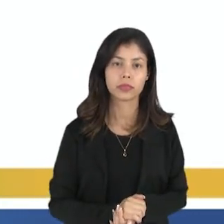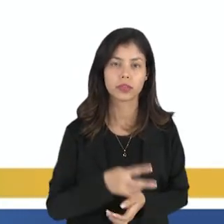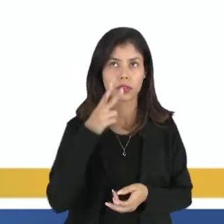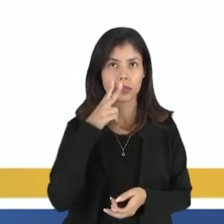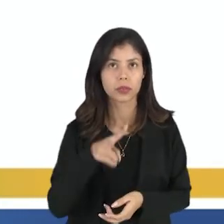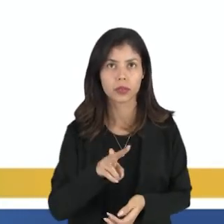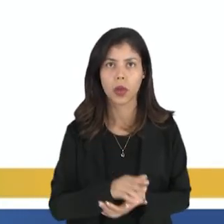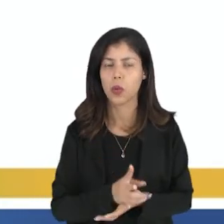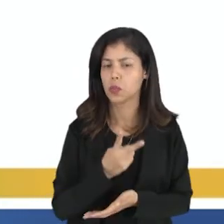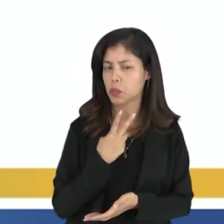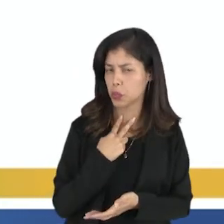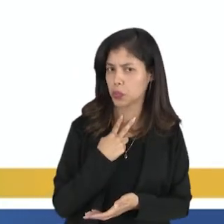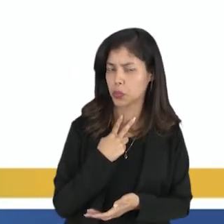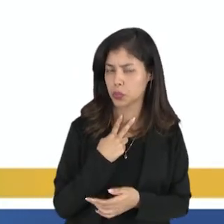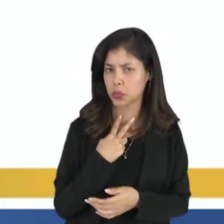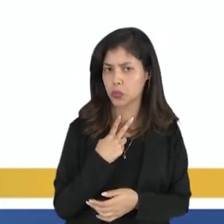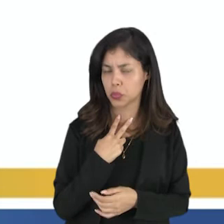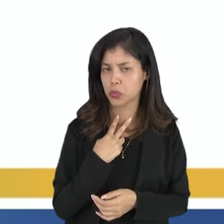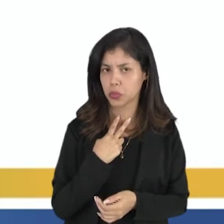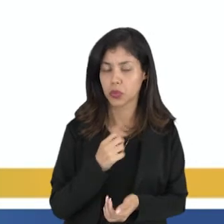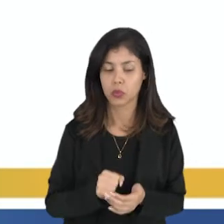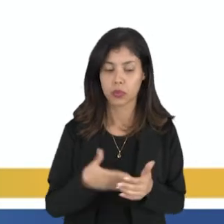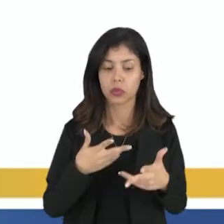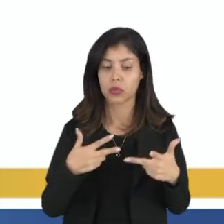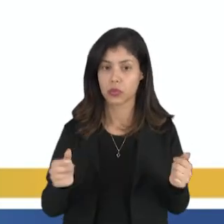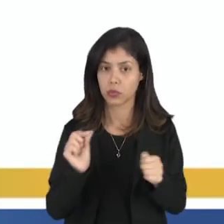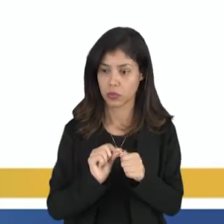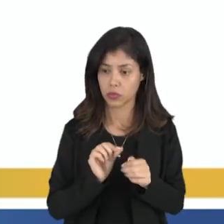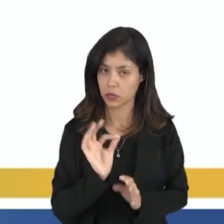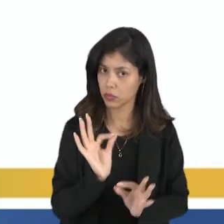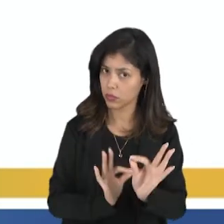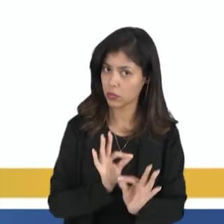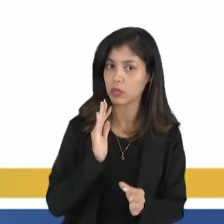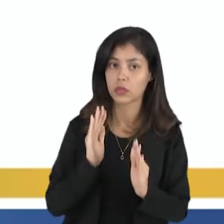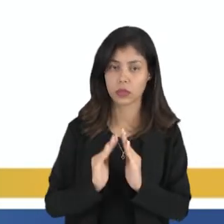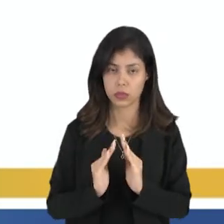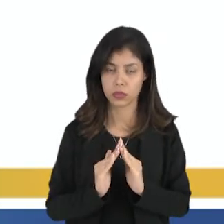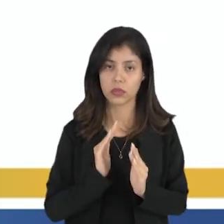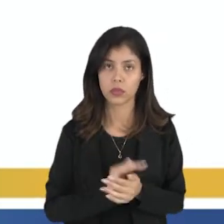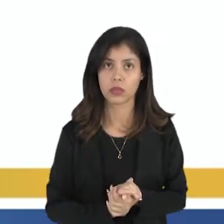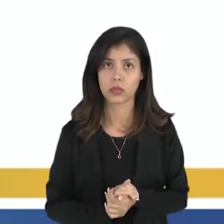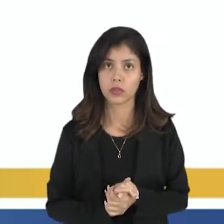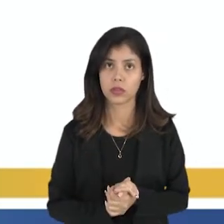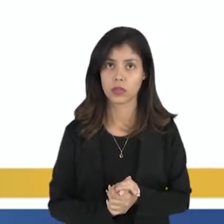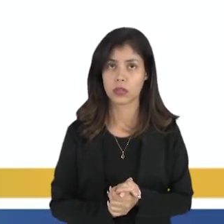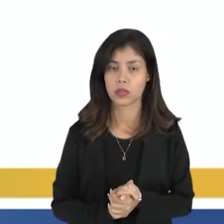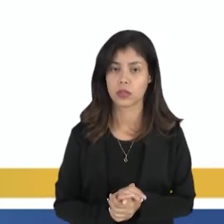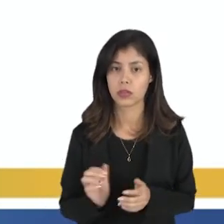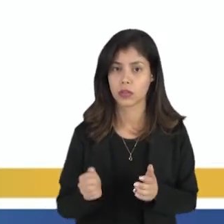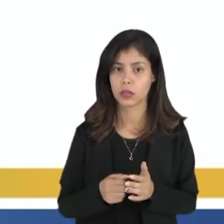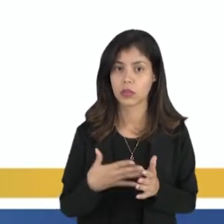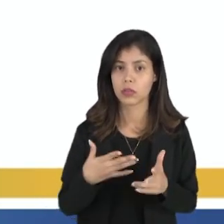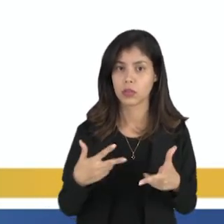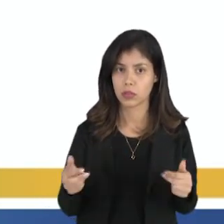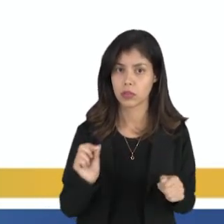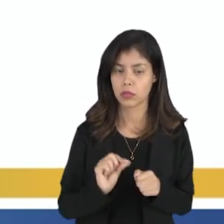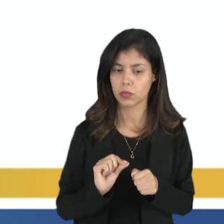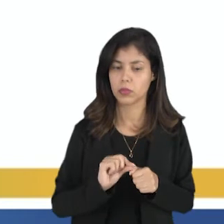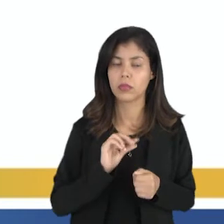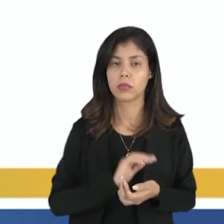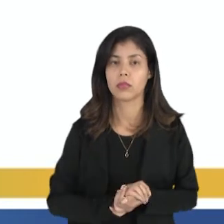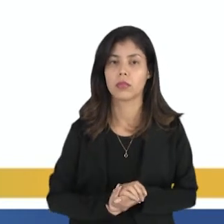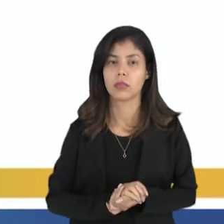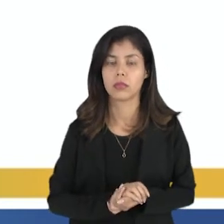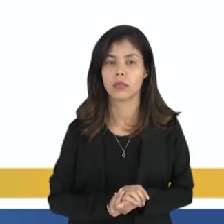está visivelmente ocupada, provavelmente cheia de coisas para fazer, para cuidar da casa, enfim, provavelmente aí com muitas tarefas,